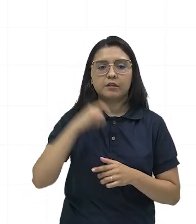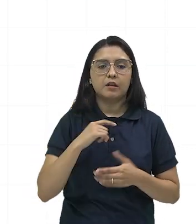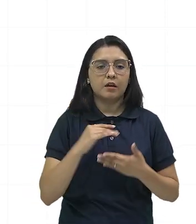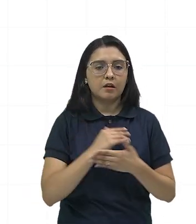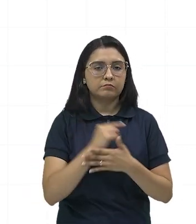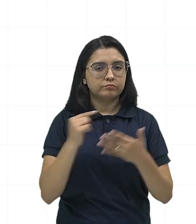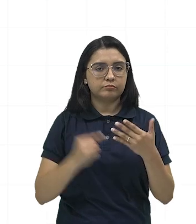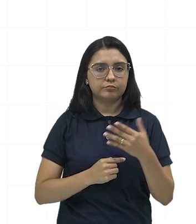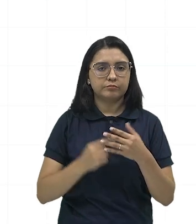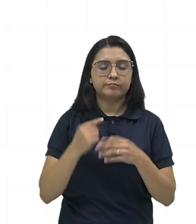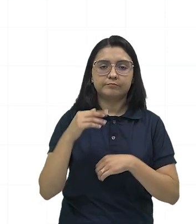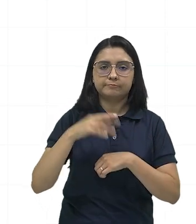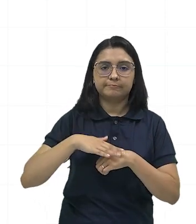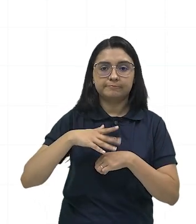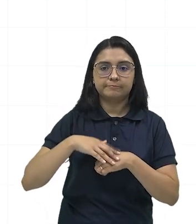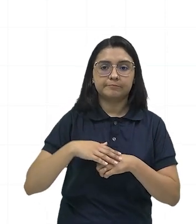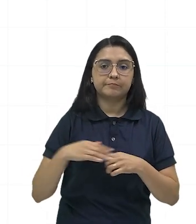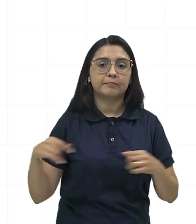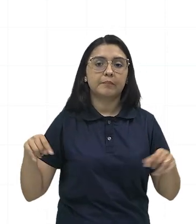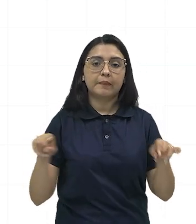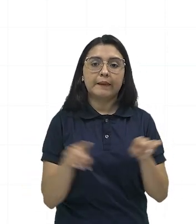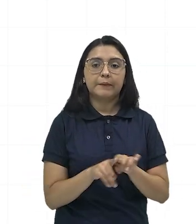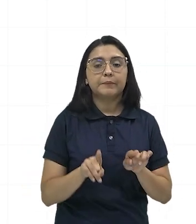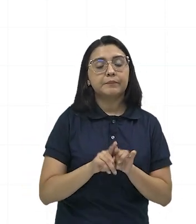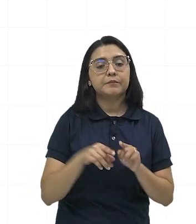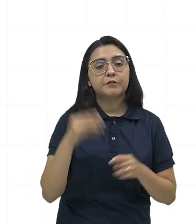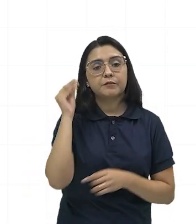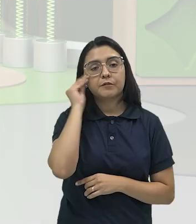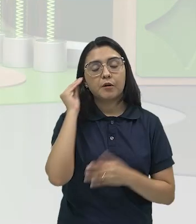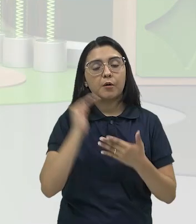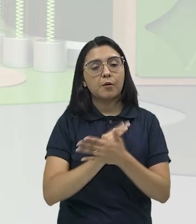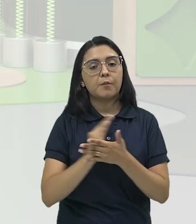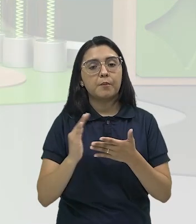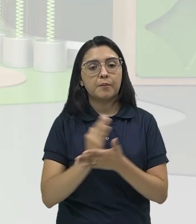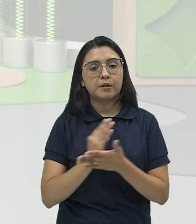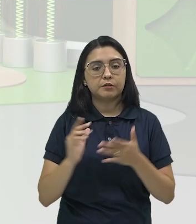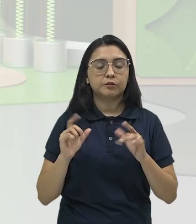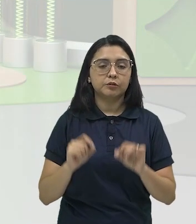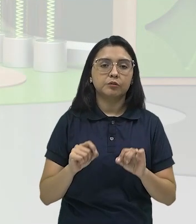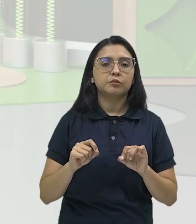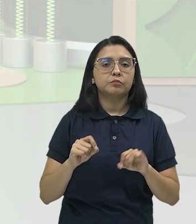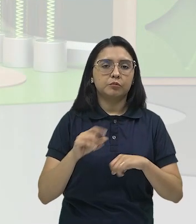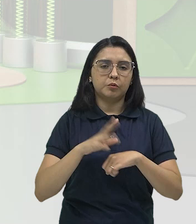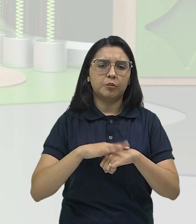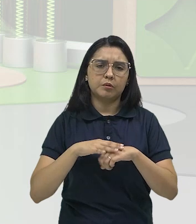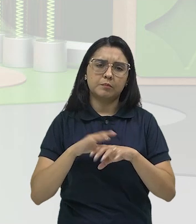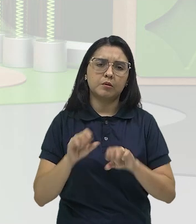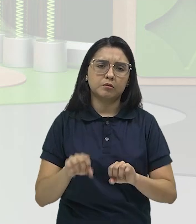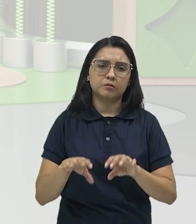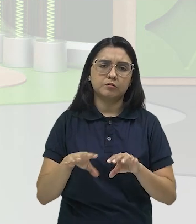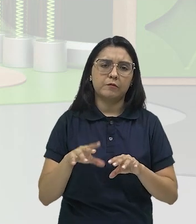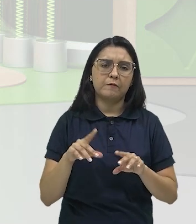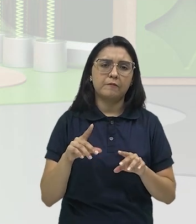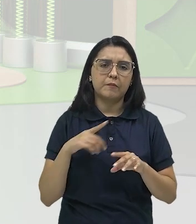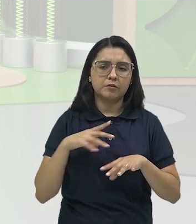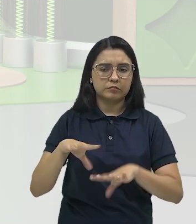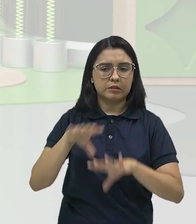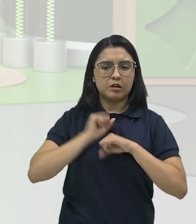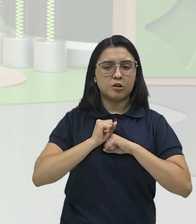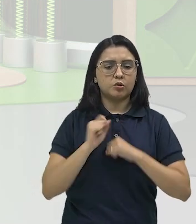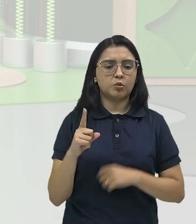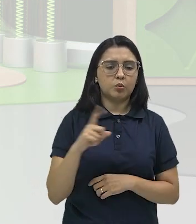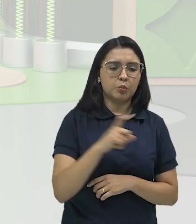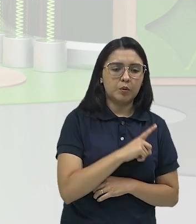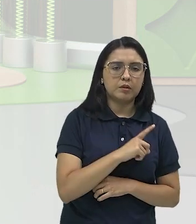doenças, tá? Bom, a gente viu que algumas doenças podem ser causadas por vermes, né, ou espécies ali